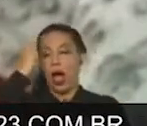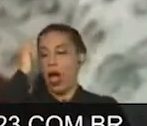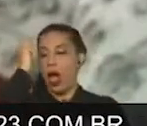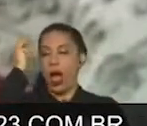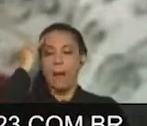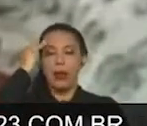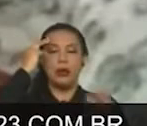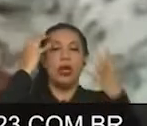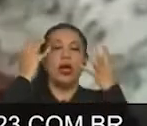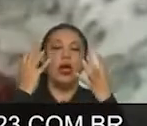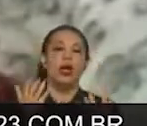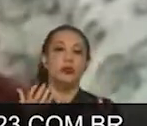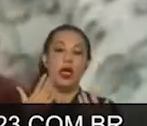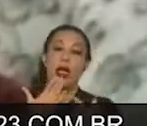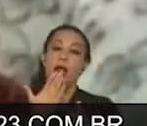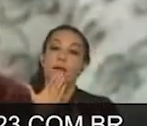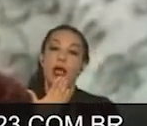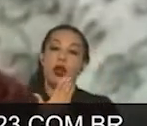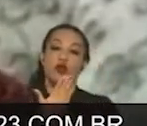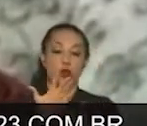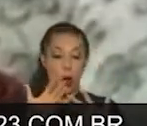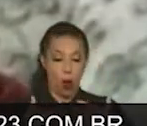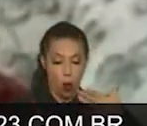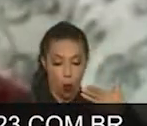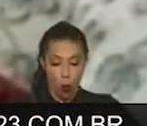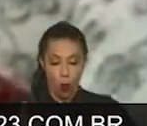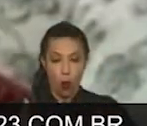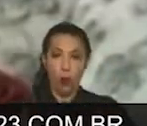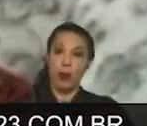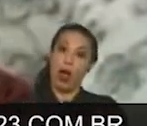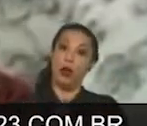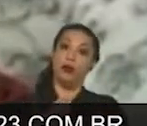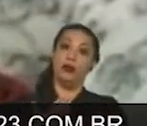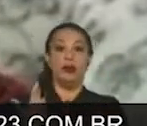que funcionar, ela pede ajuda ao corpo, e o corpo vai ter que ajudar.